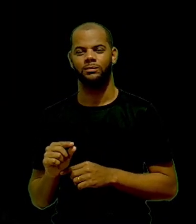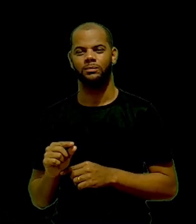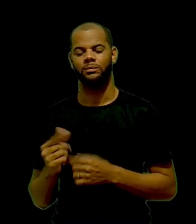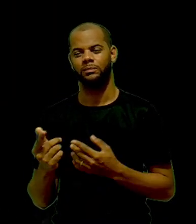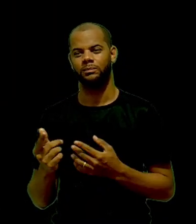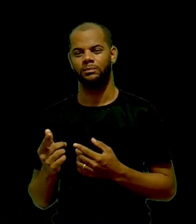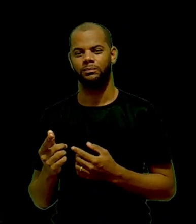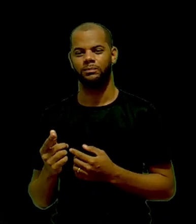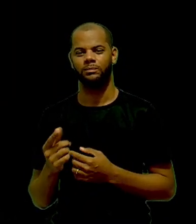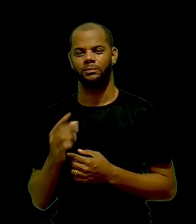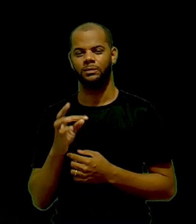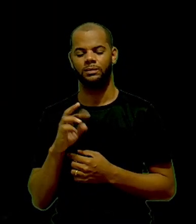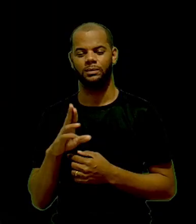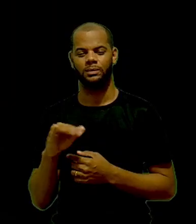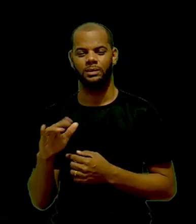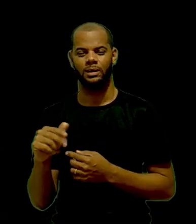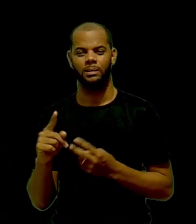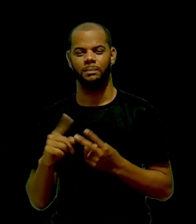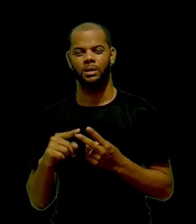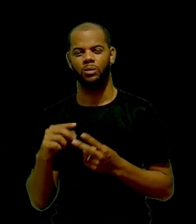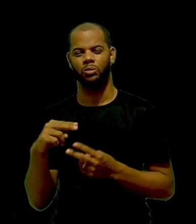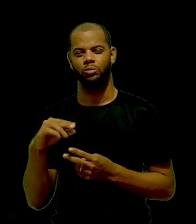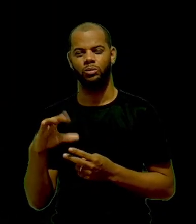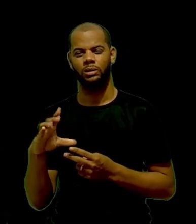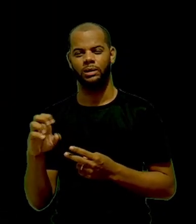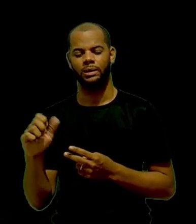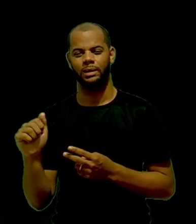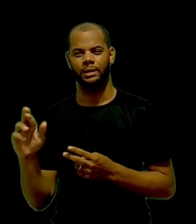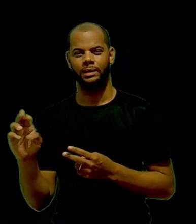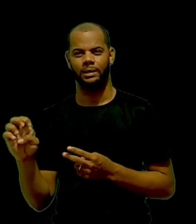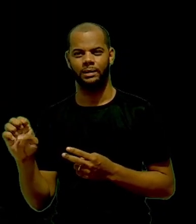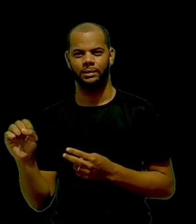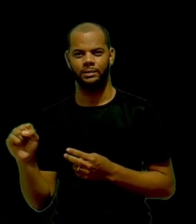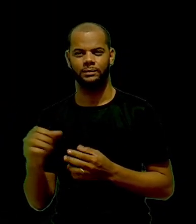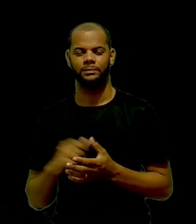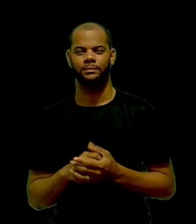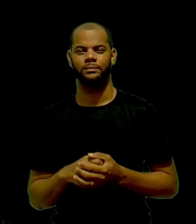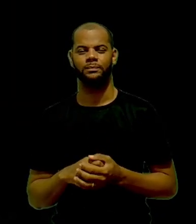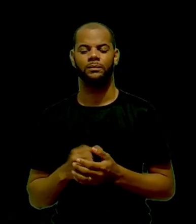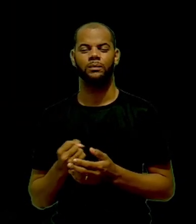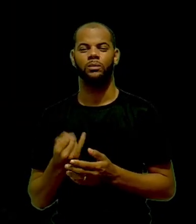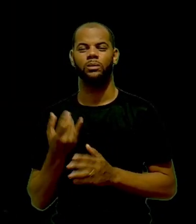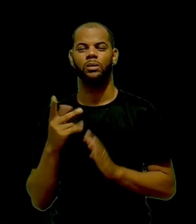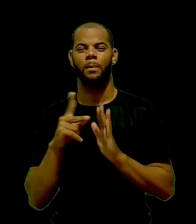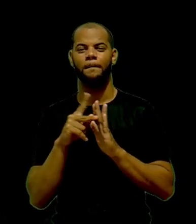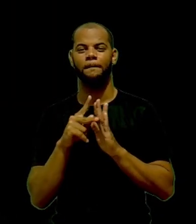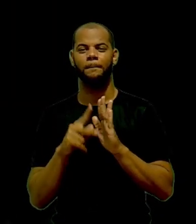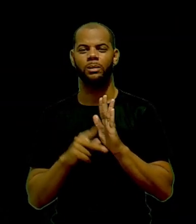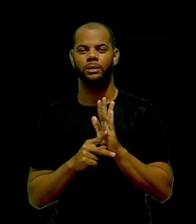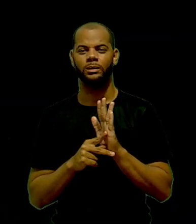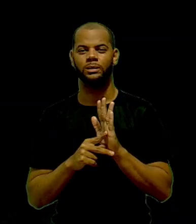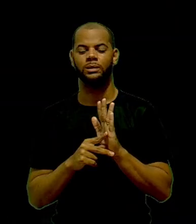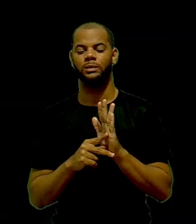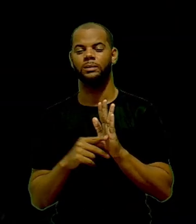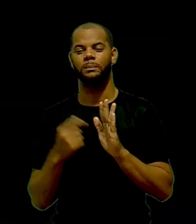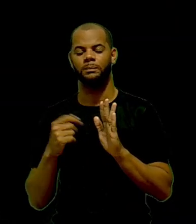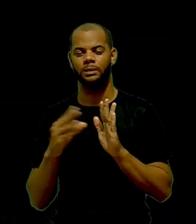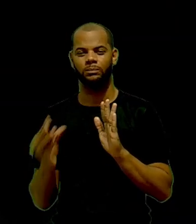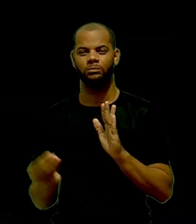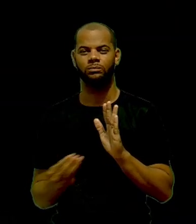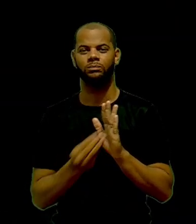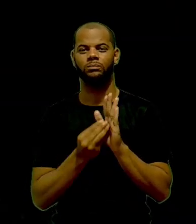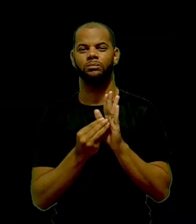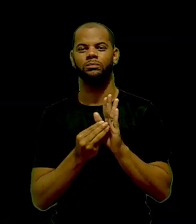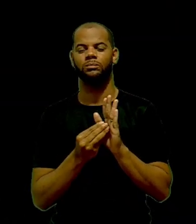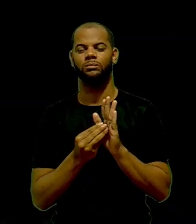como termoelétricas ou nucleares. Quais são as políticas públicas que devem ser implementadas